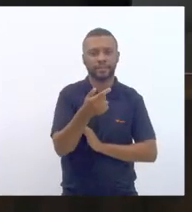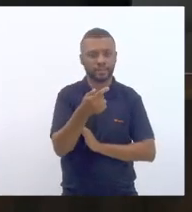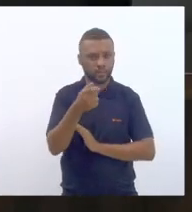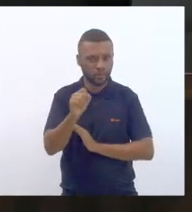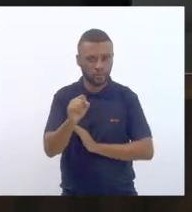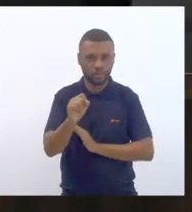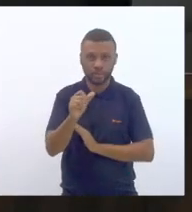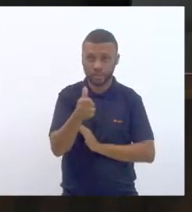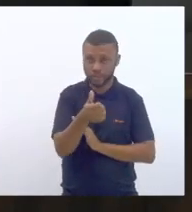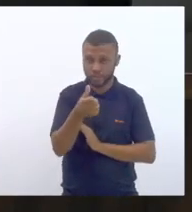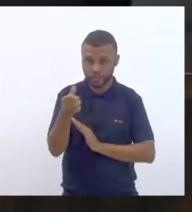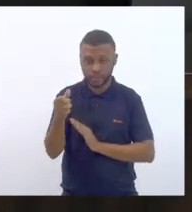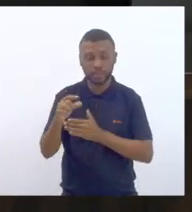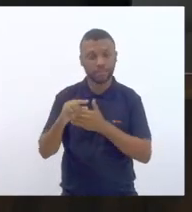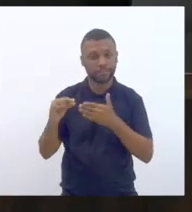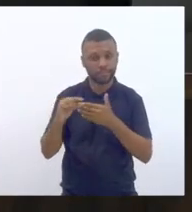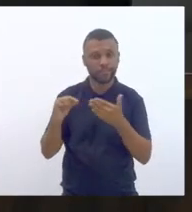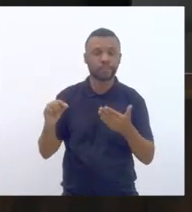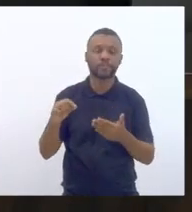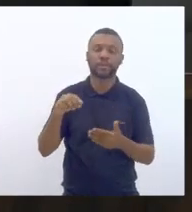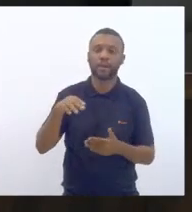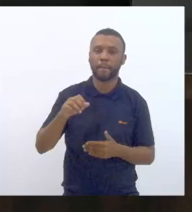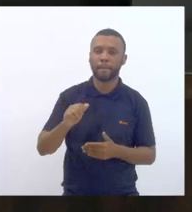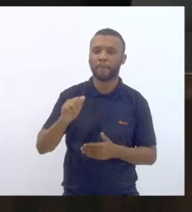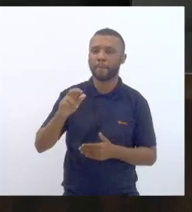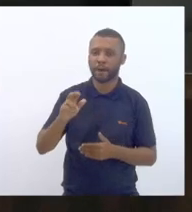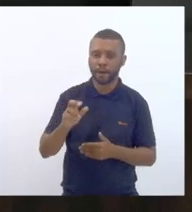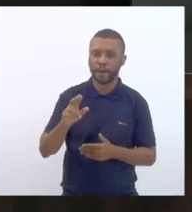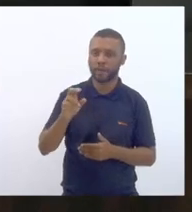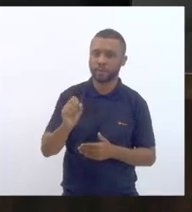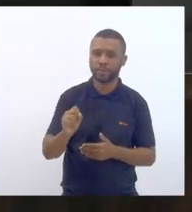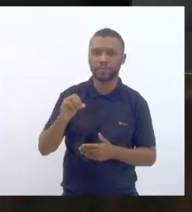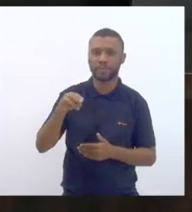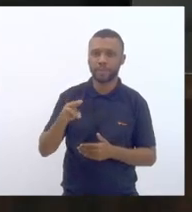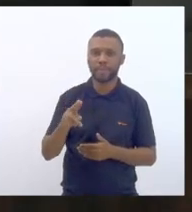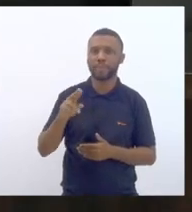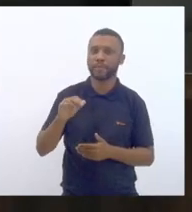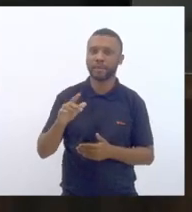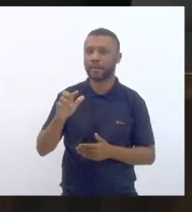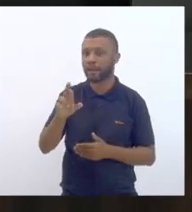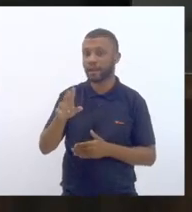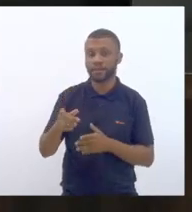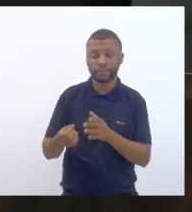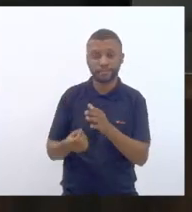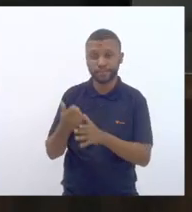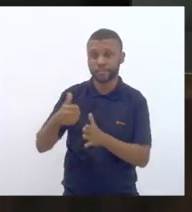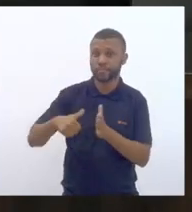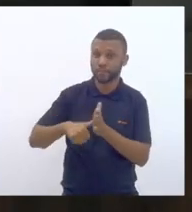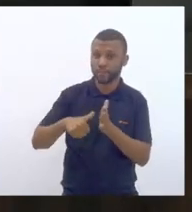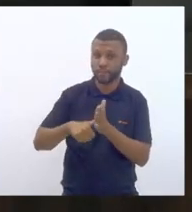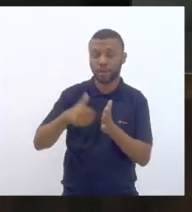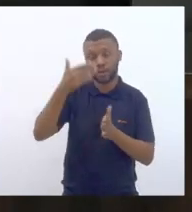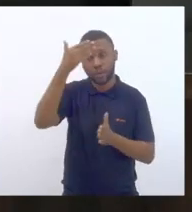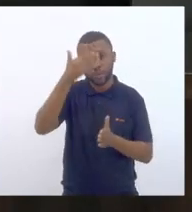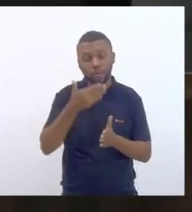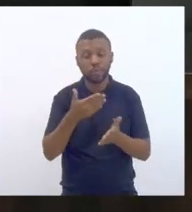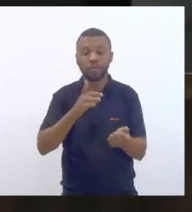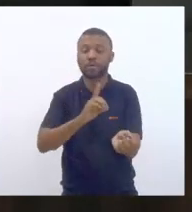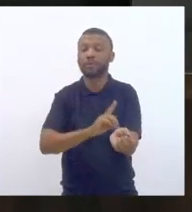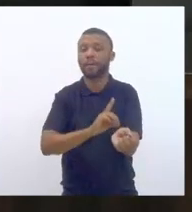de 16, de autoria do deputado Marcos Miller, que dispõe sobre a criação da carteira de informação do paciente diabético, onde